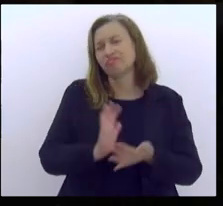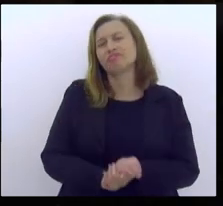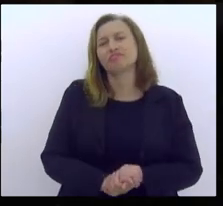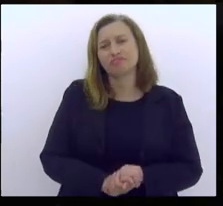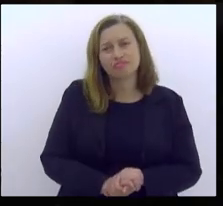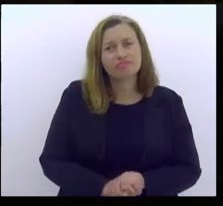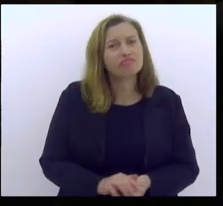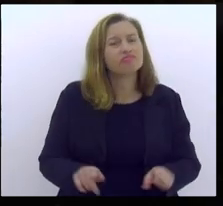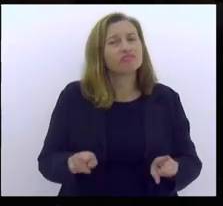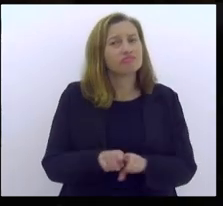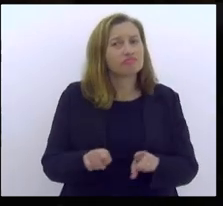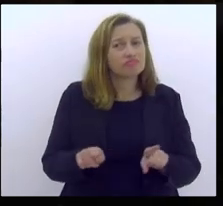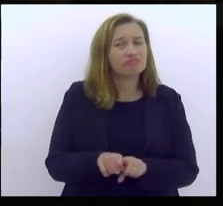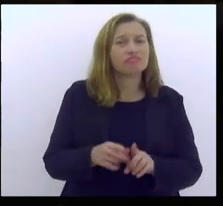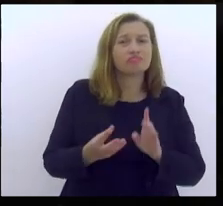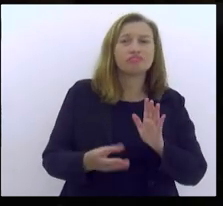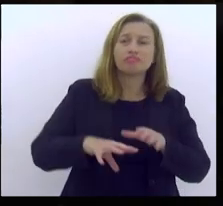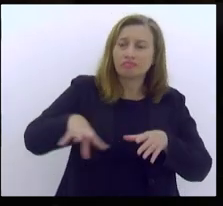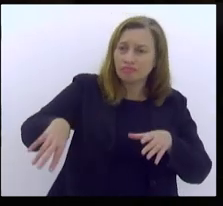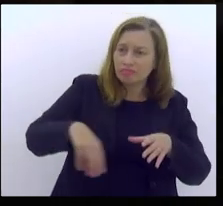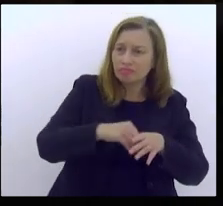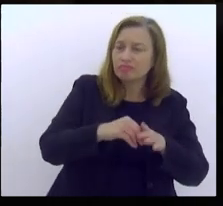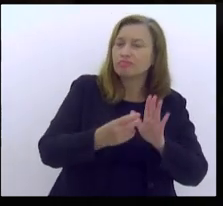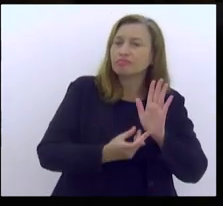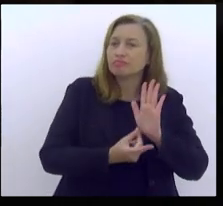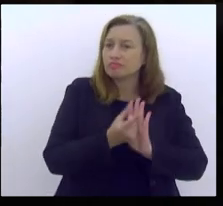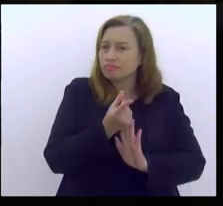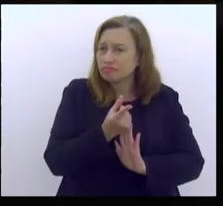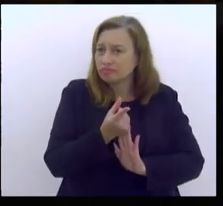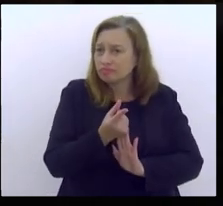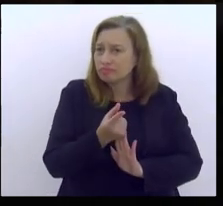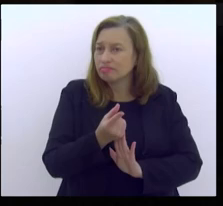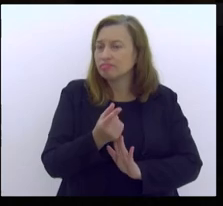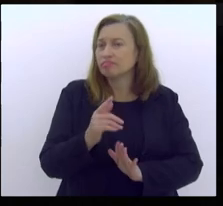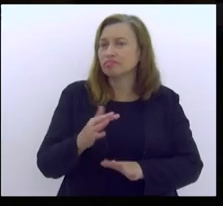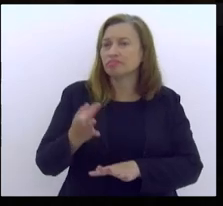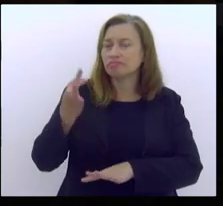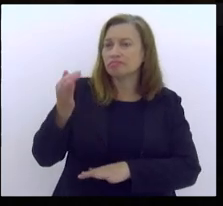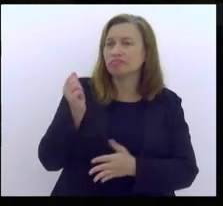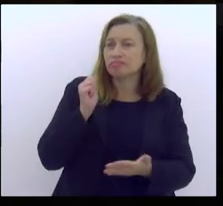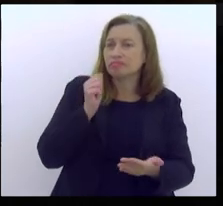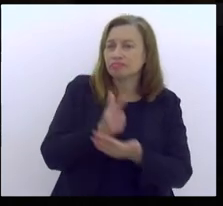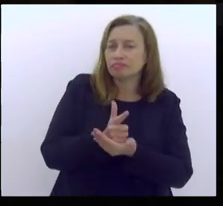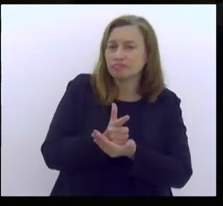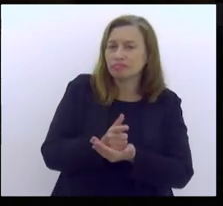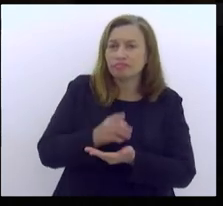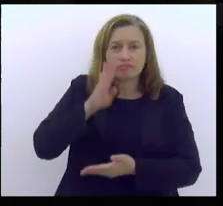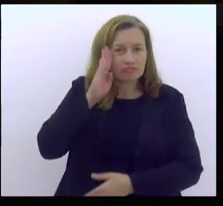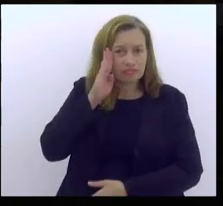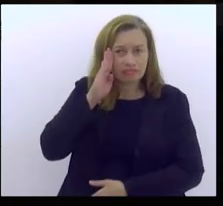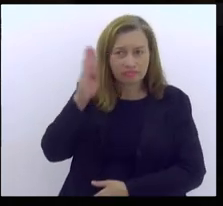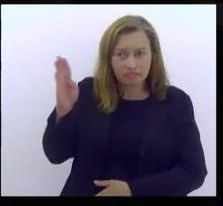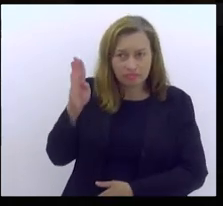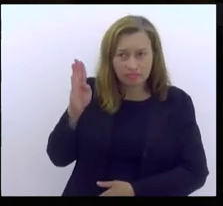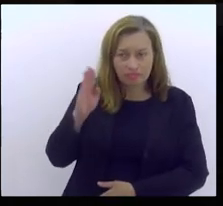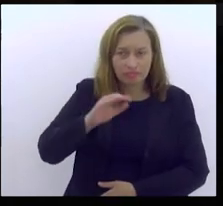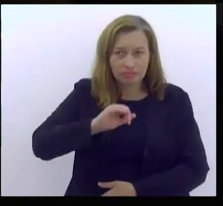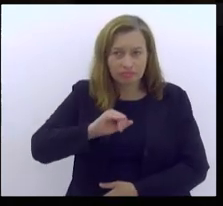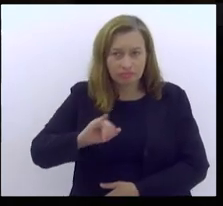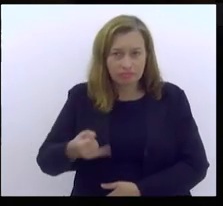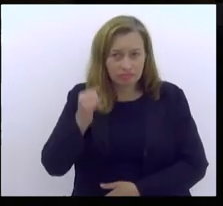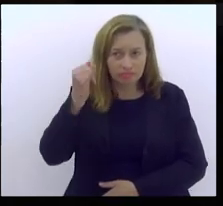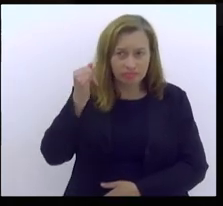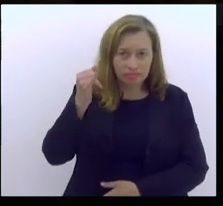que também está no orçamento a previsão para pagamento do principal, juros